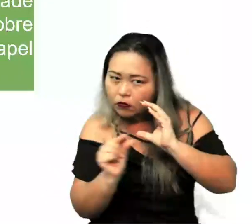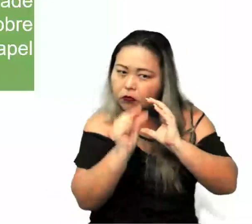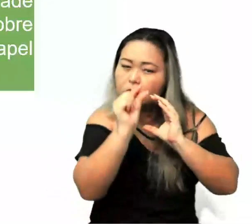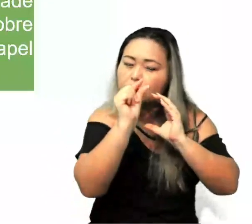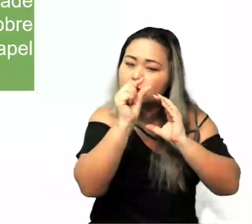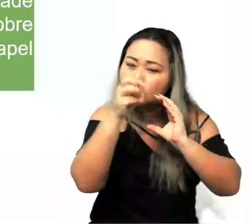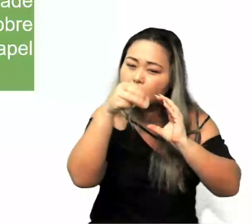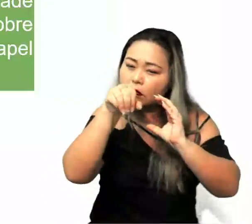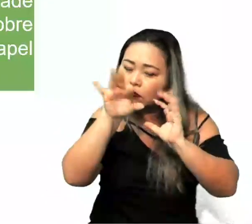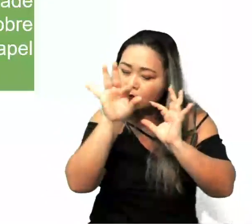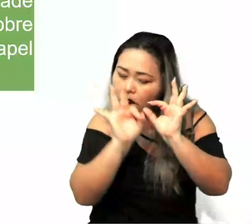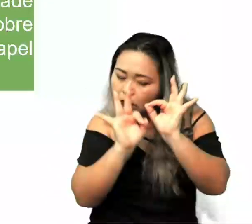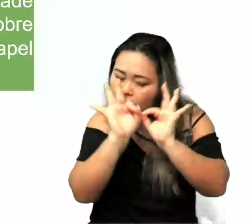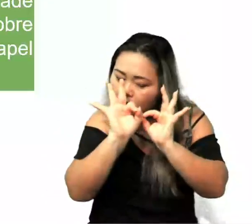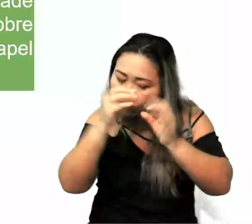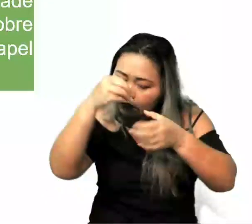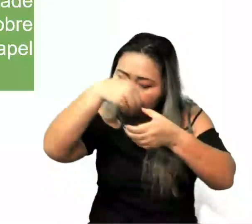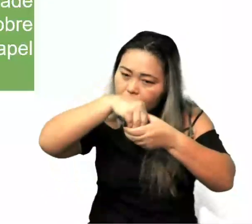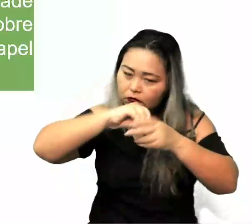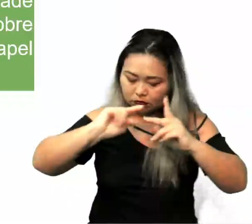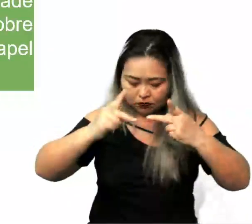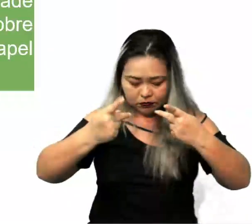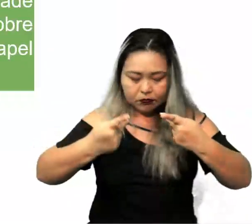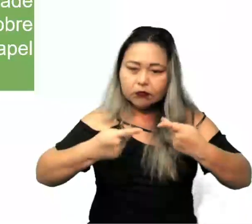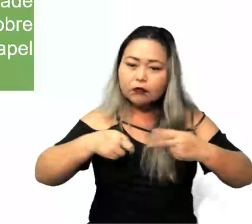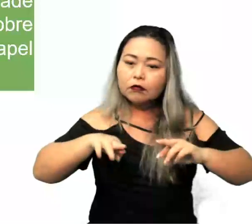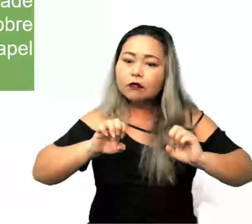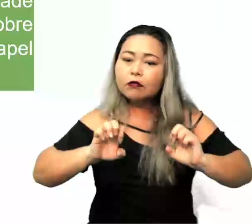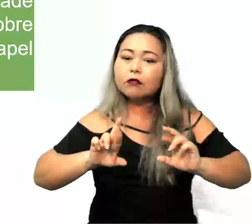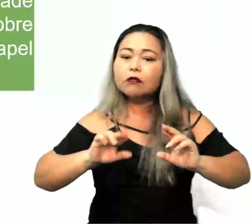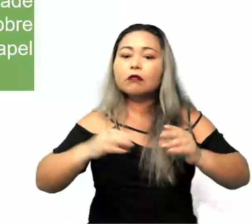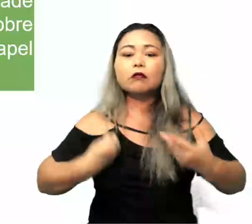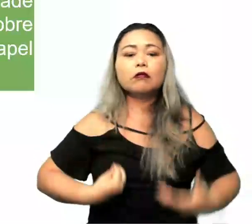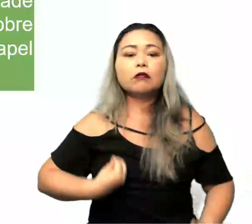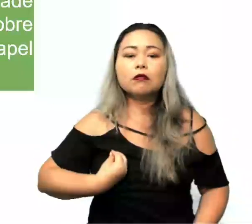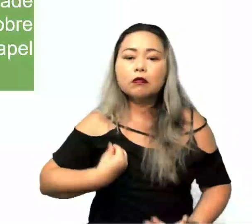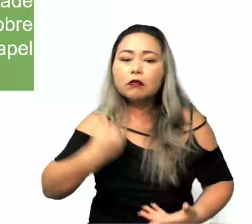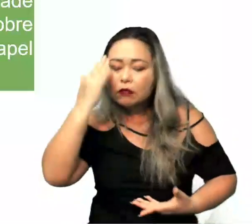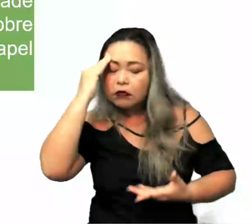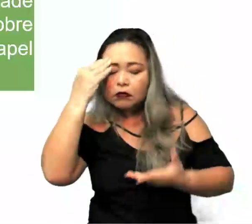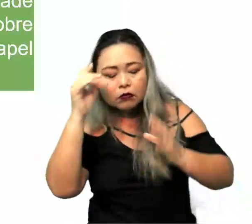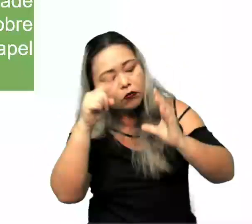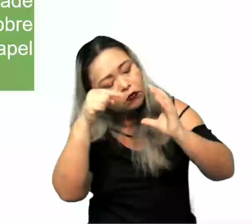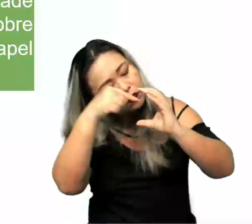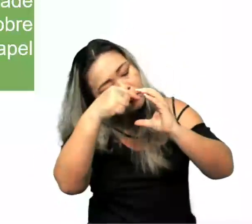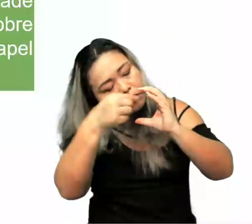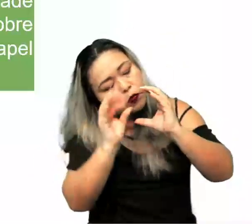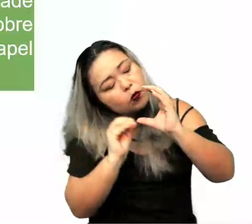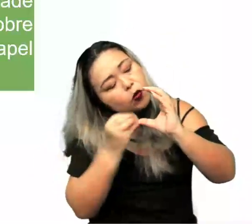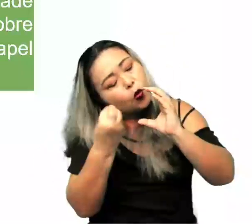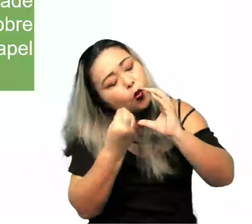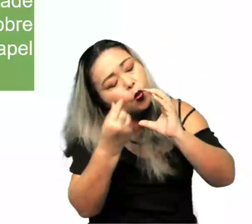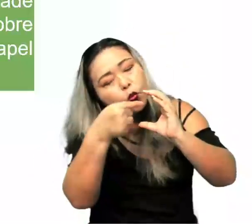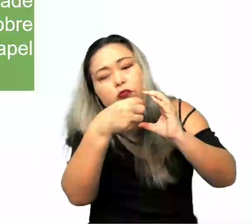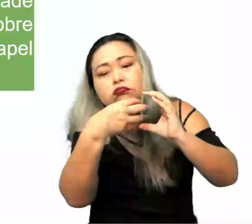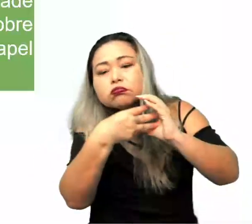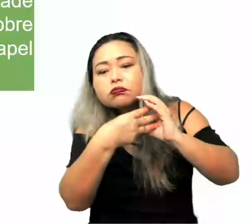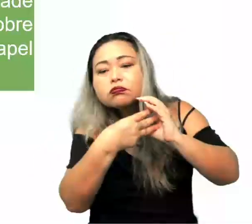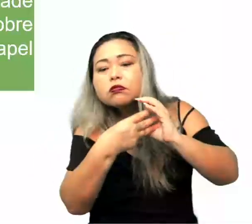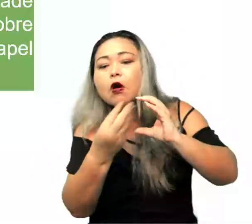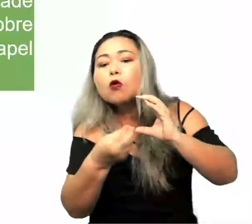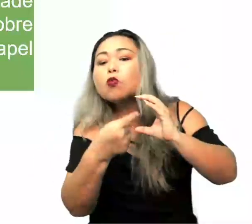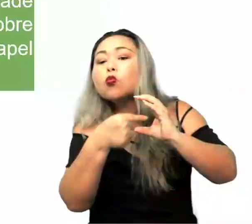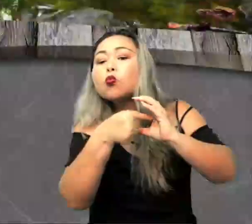unidade morfológica do ser vivo, entendendo sobre a sua estrutura, sobre o seu funcionamento e